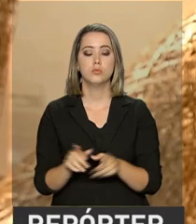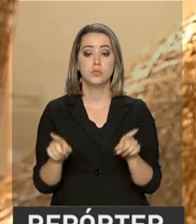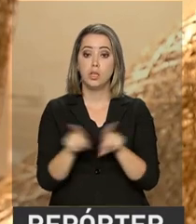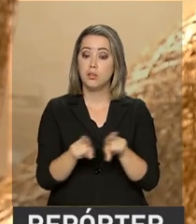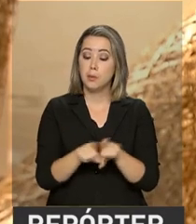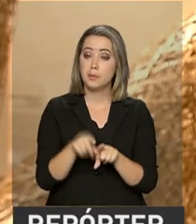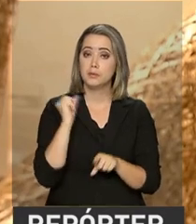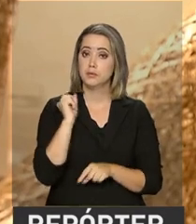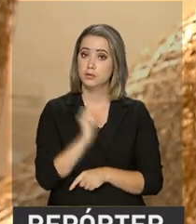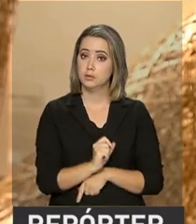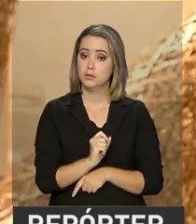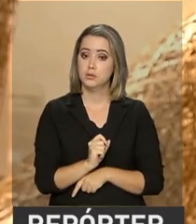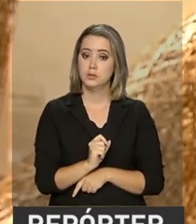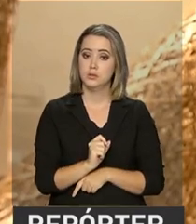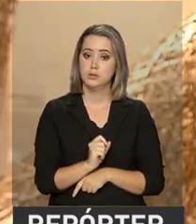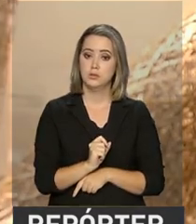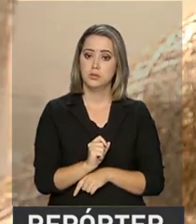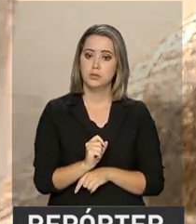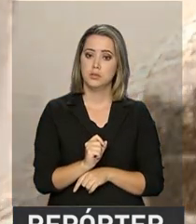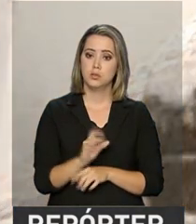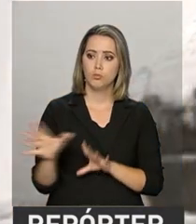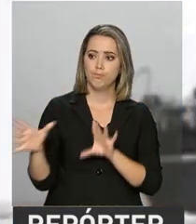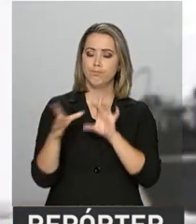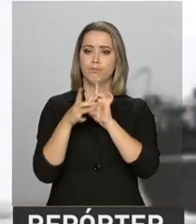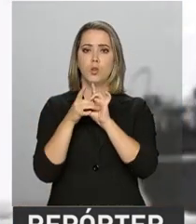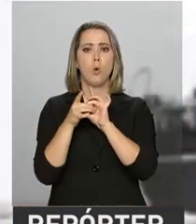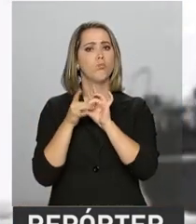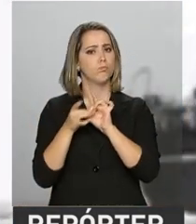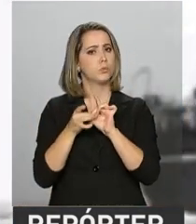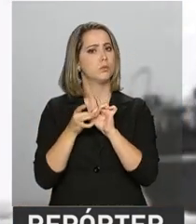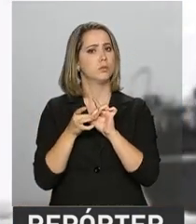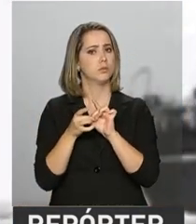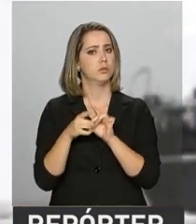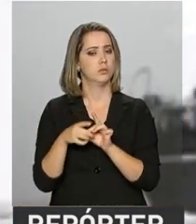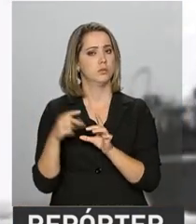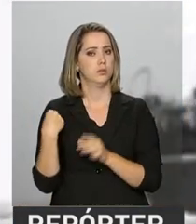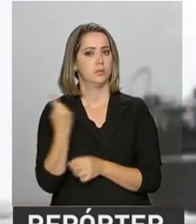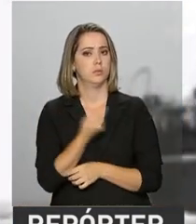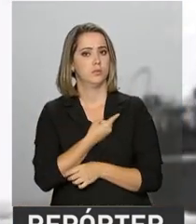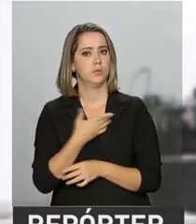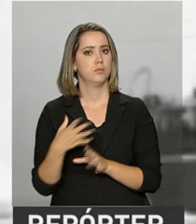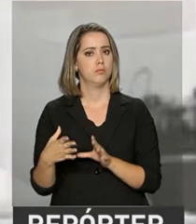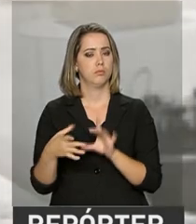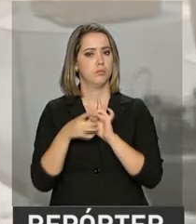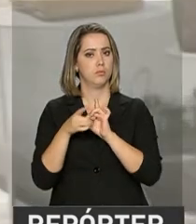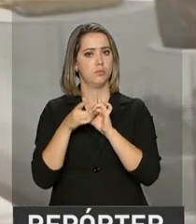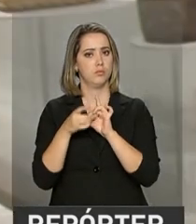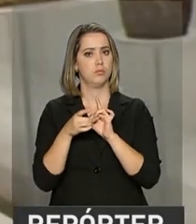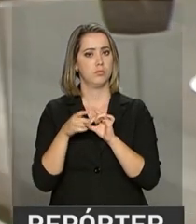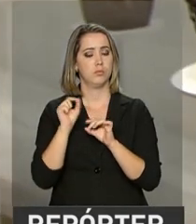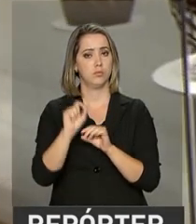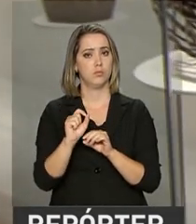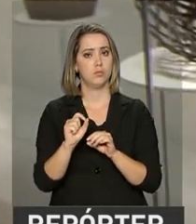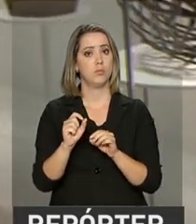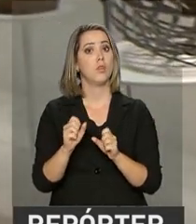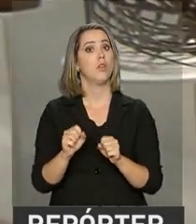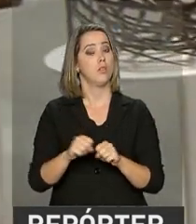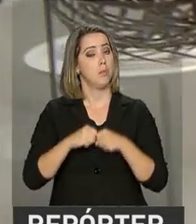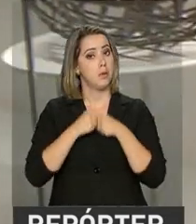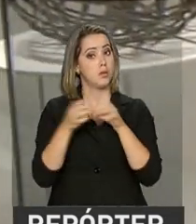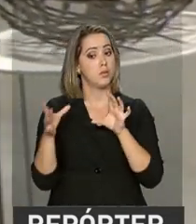e assim intensificar os laços intensificar os laços E